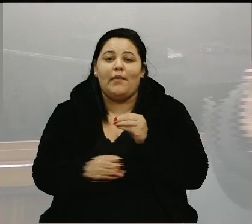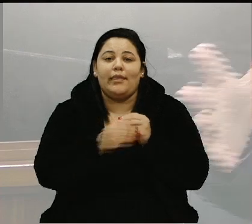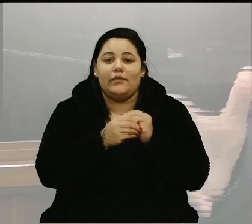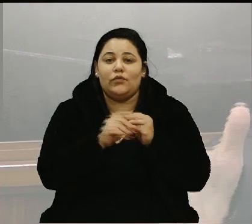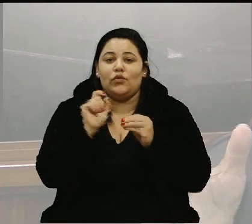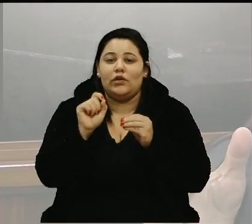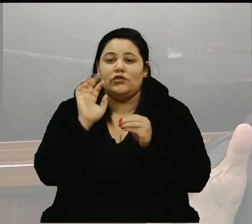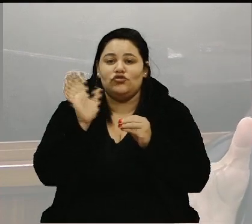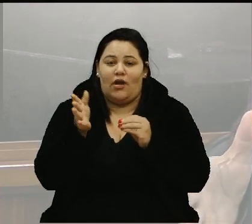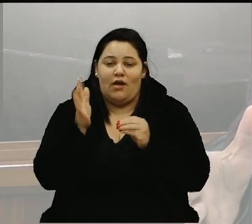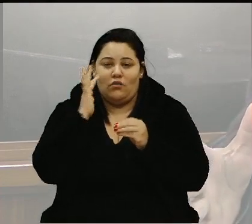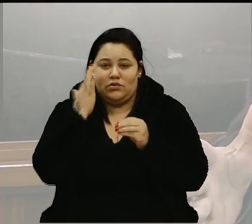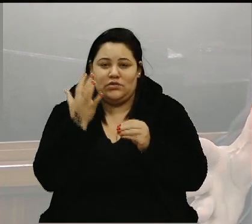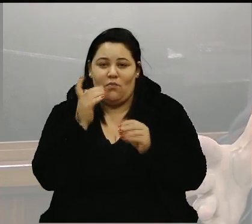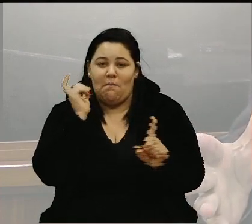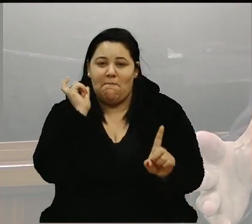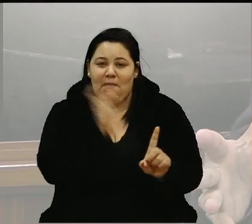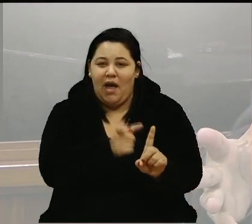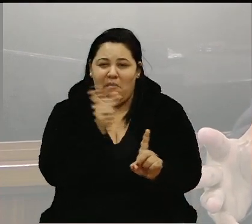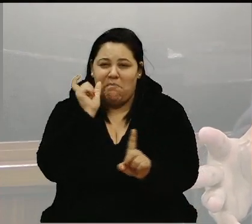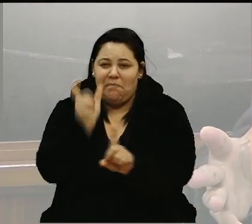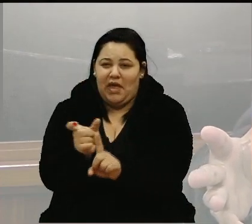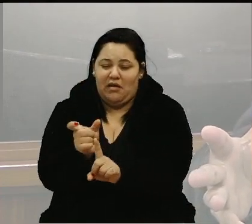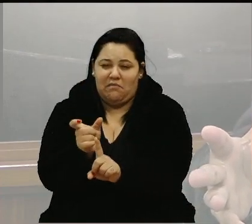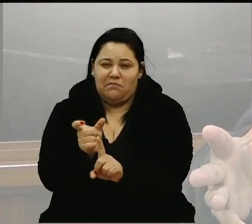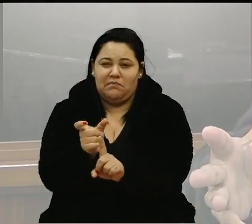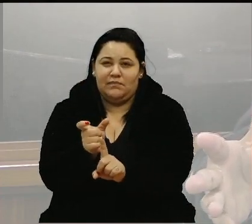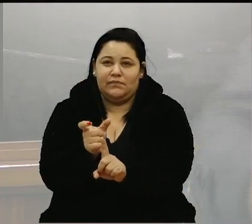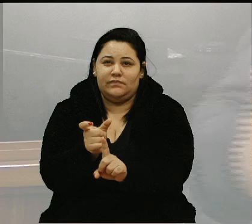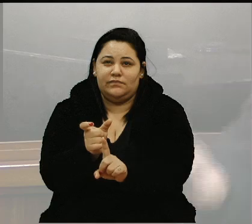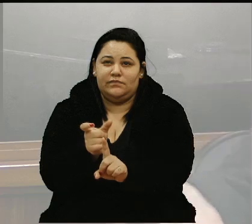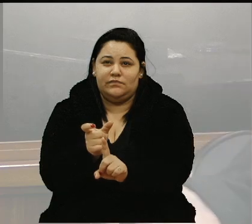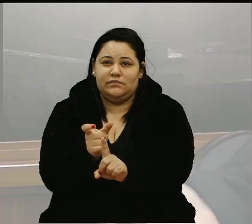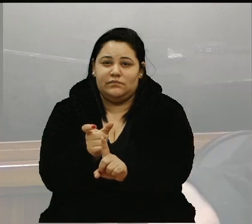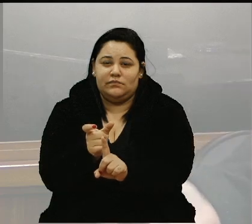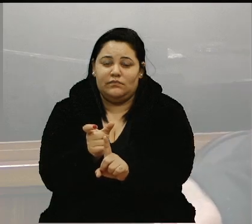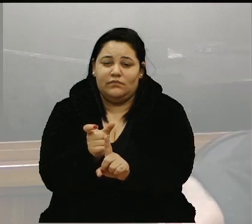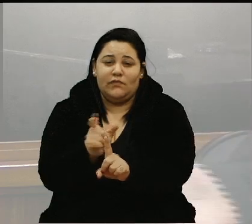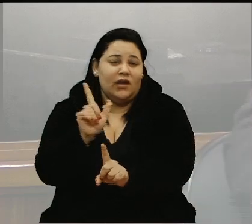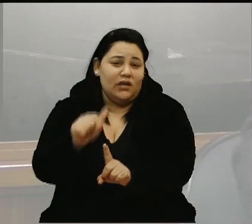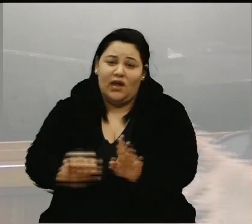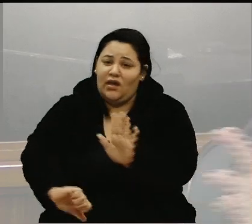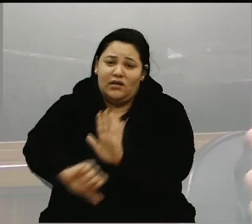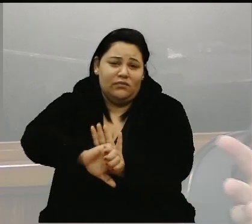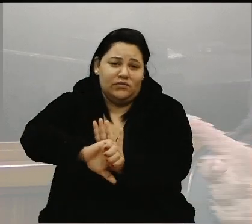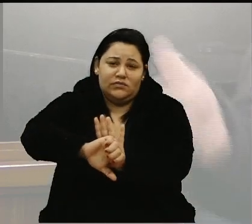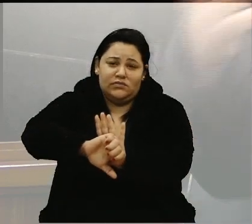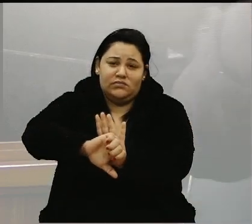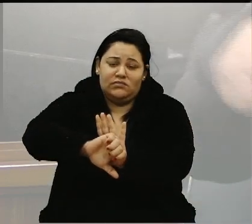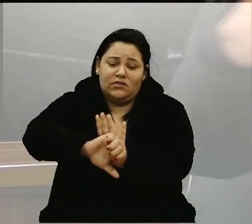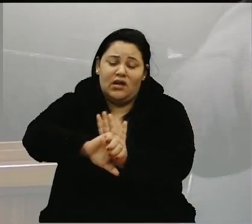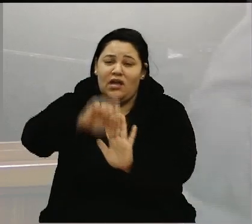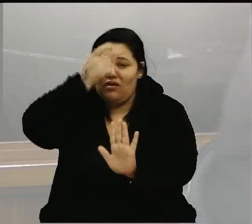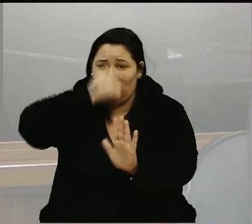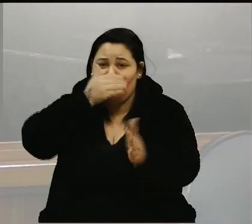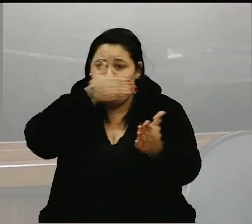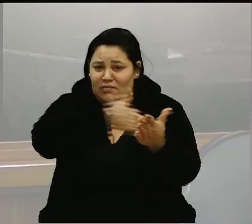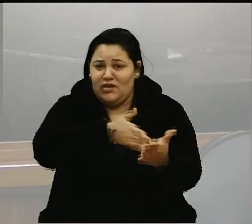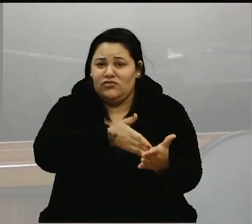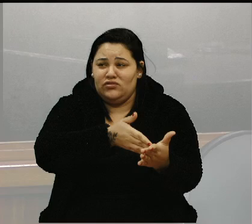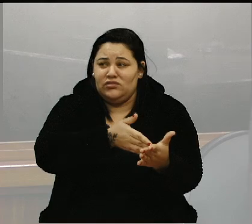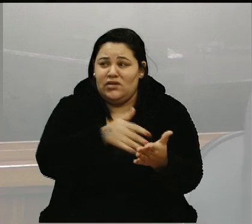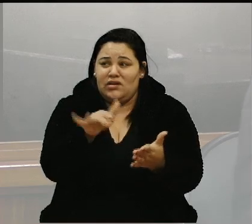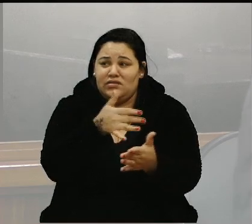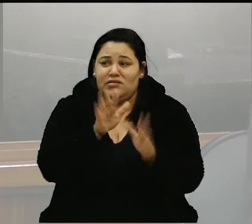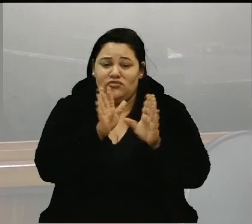dos ataques que são criminosos, e acho que o limite sempre... E muitas vezes nós falamos